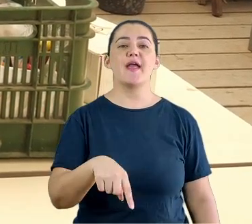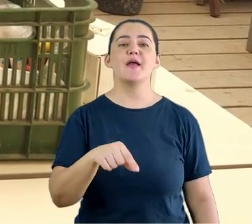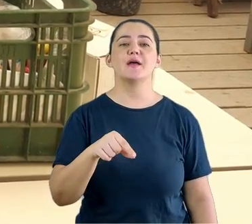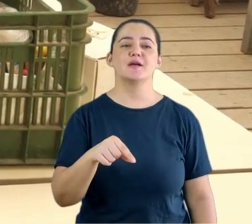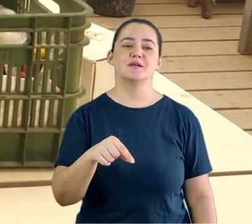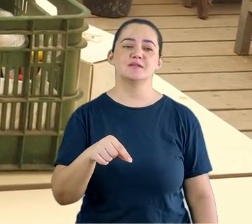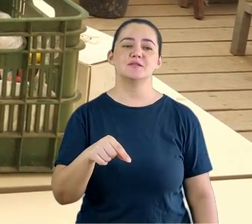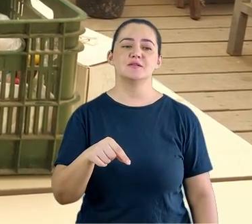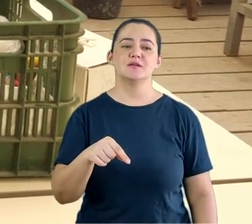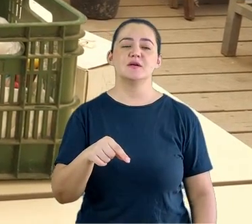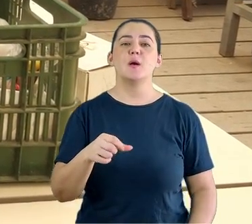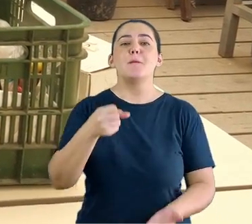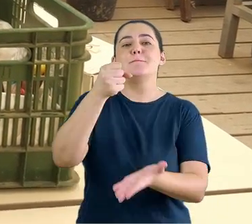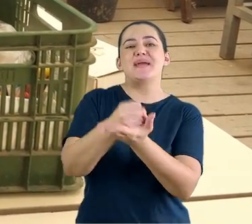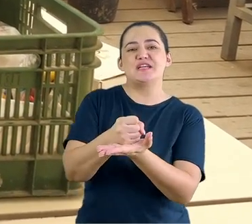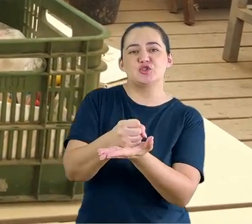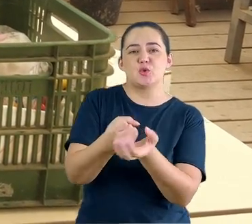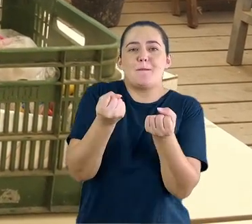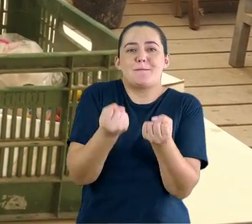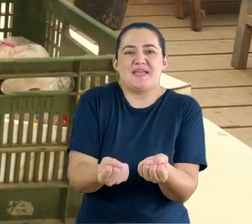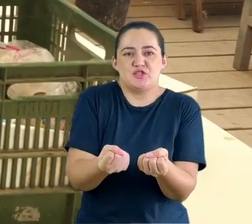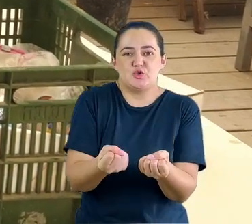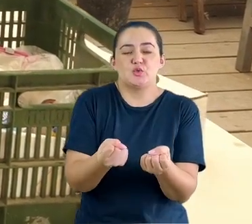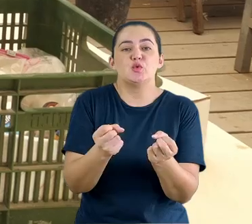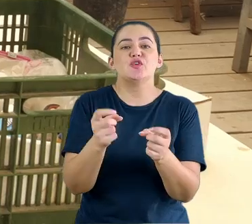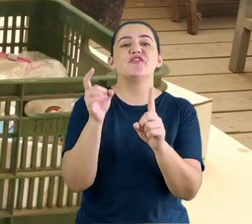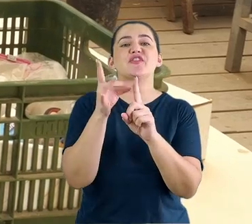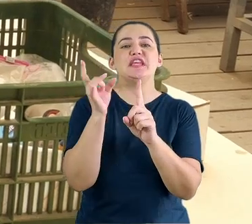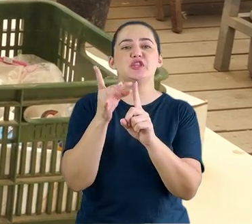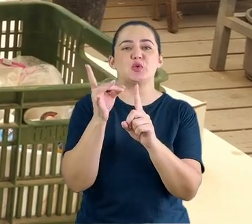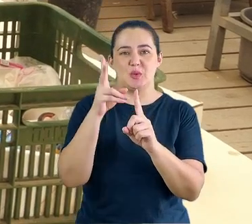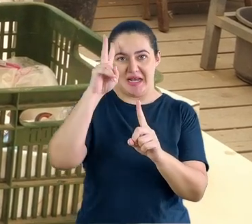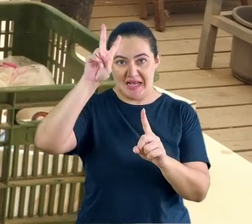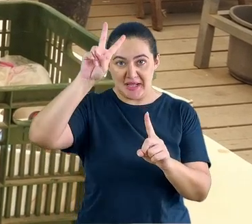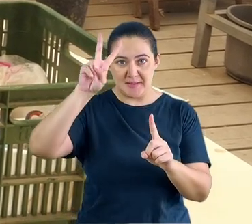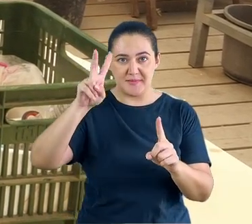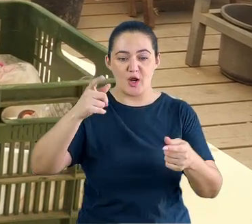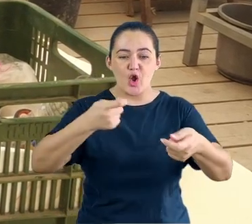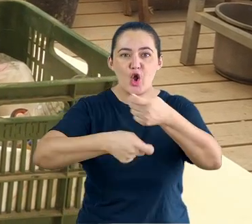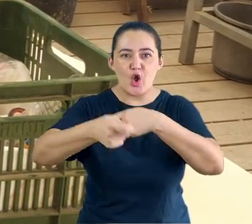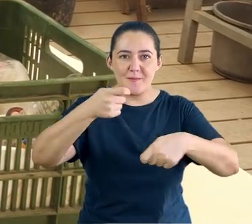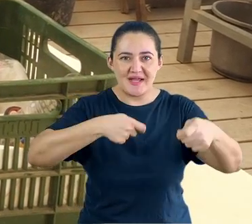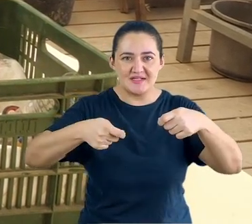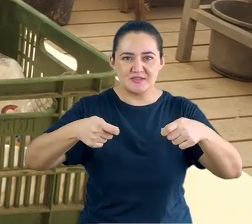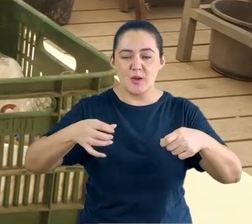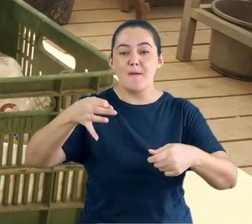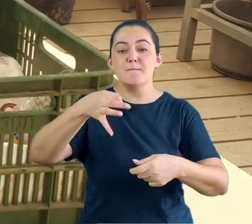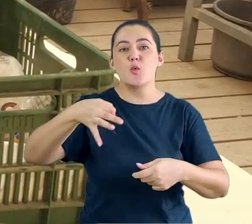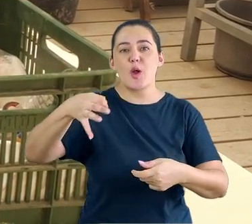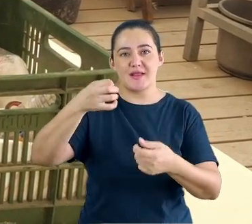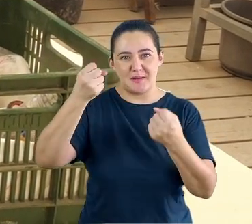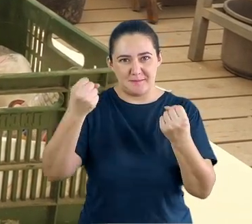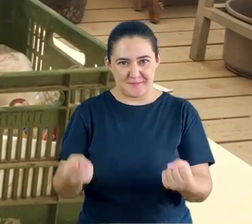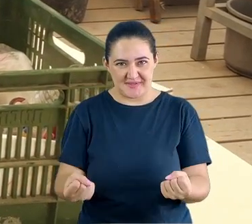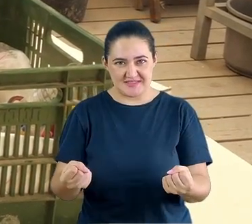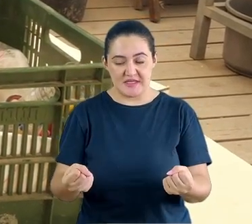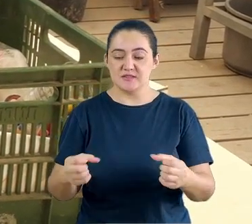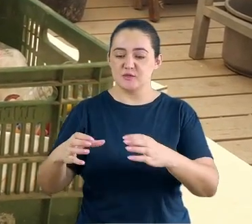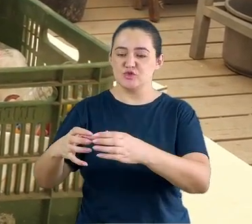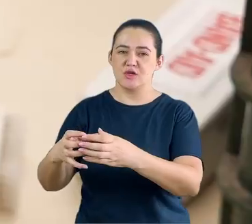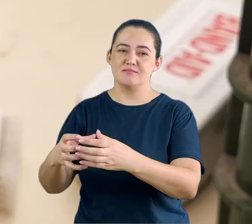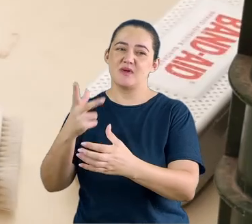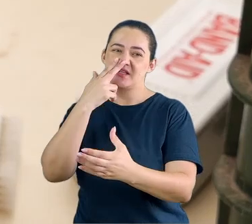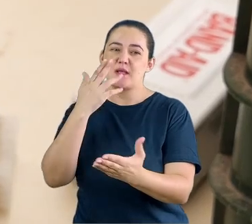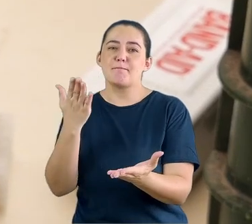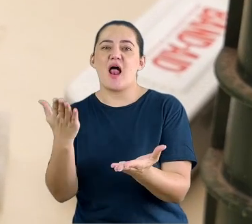peso de vidro que eles usavam no comércio. Lembra que eu falei que as moedas eram pesadas? Então ele